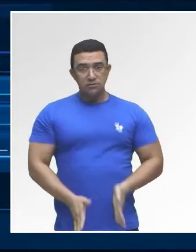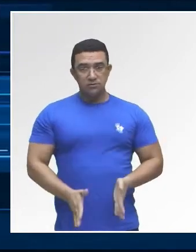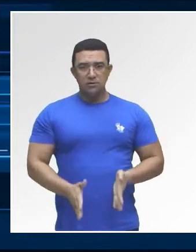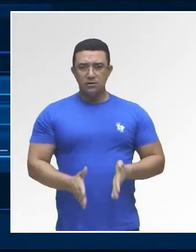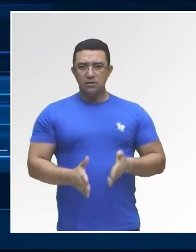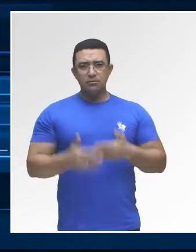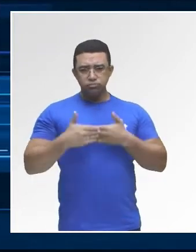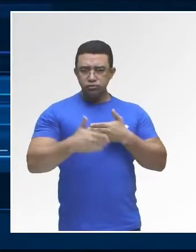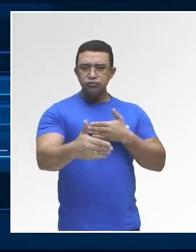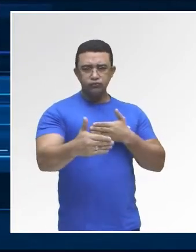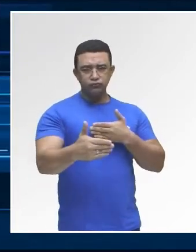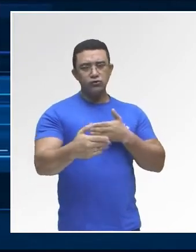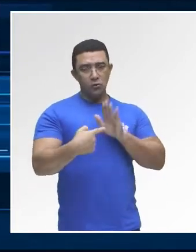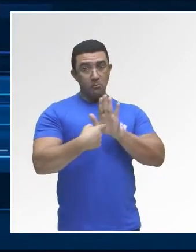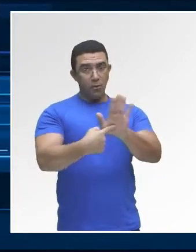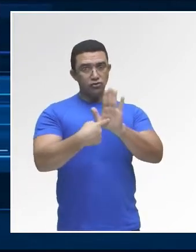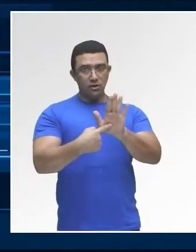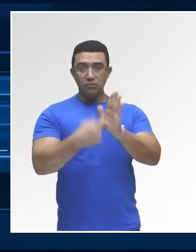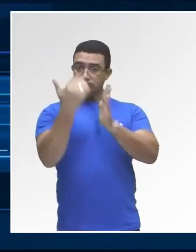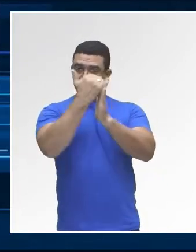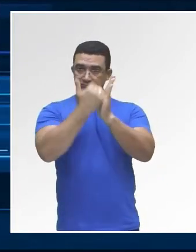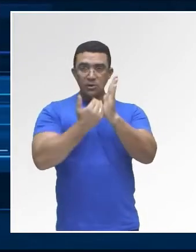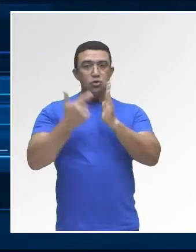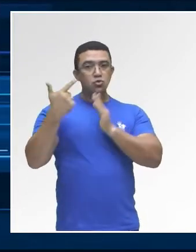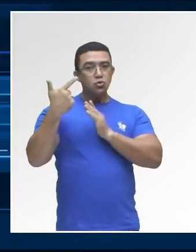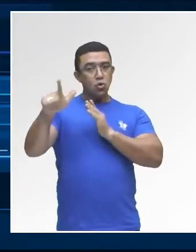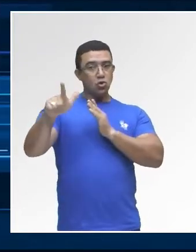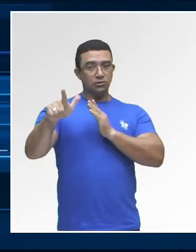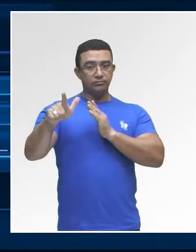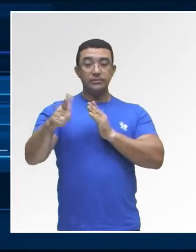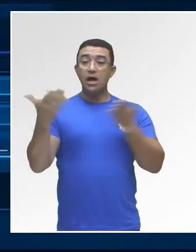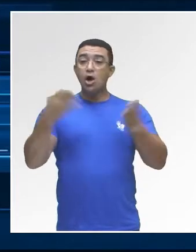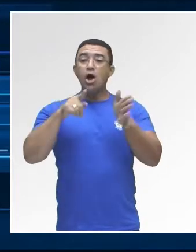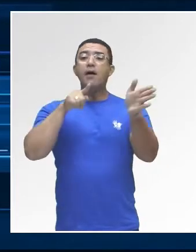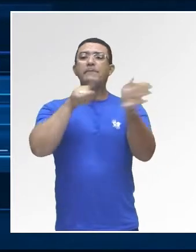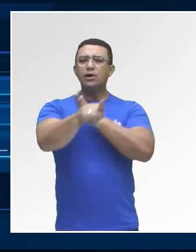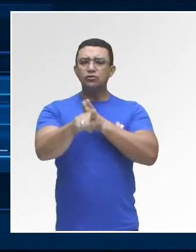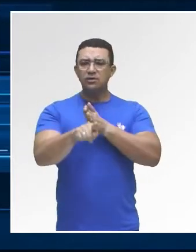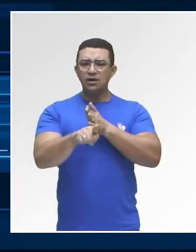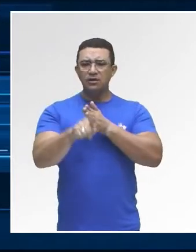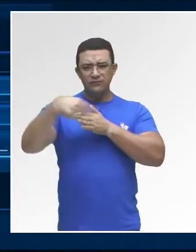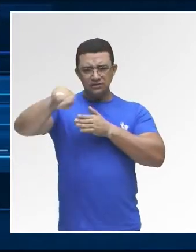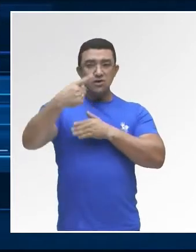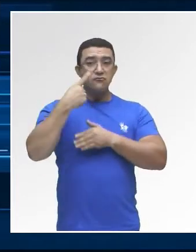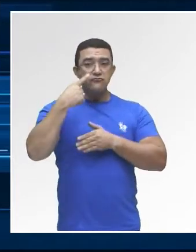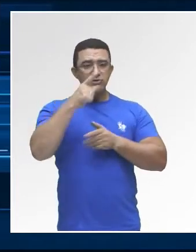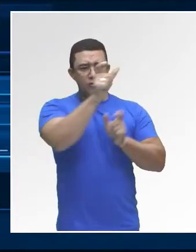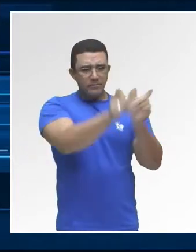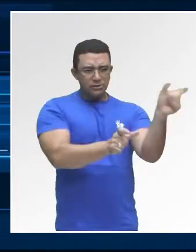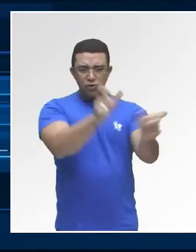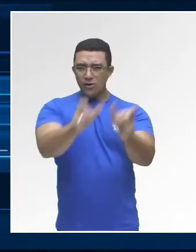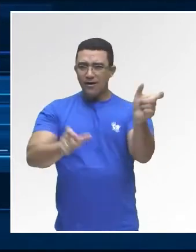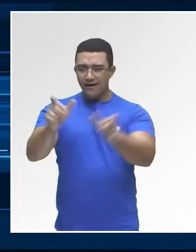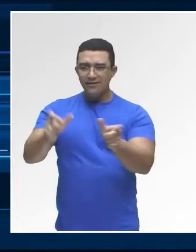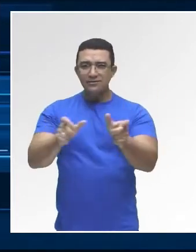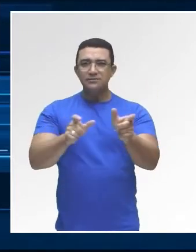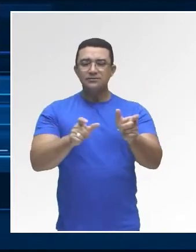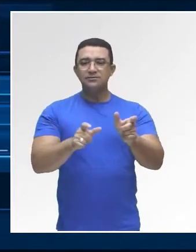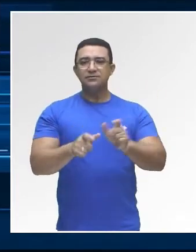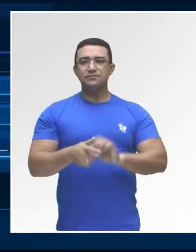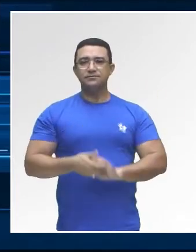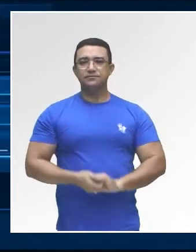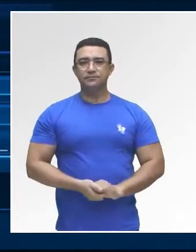frente na aula. Mas agora nós vamos relembrar aquelas perguntas que vocês viram junto com os nossos personagens, o Pedro, a